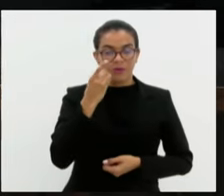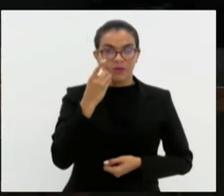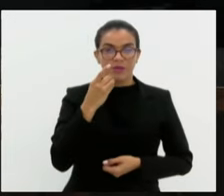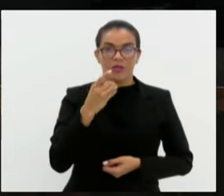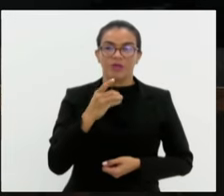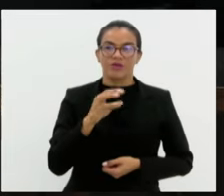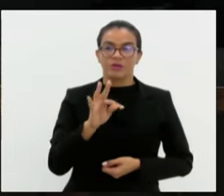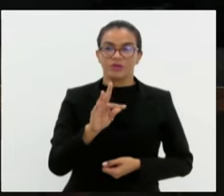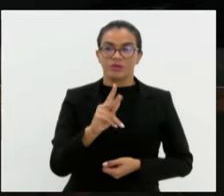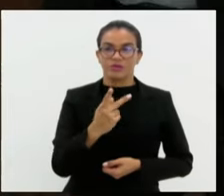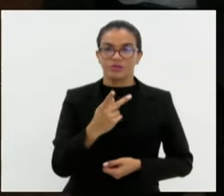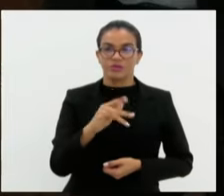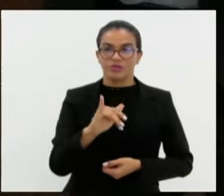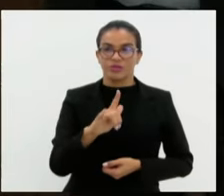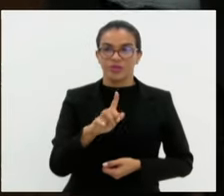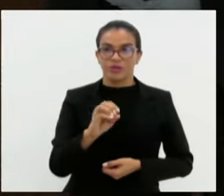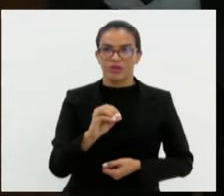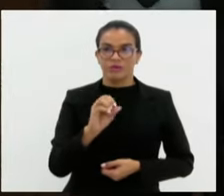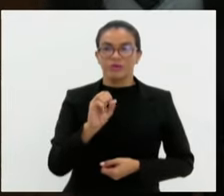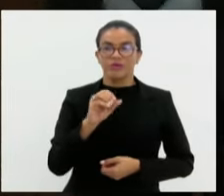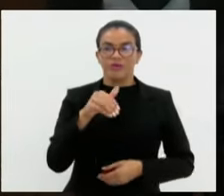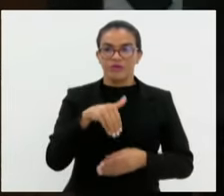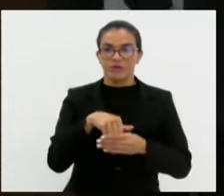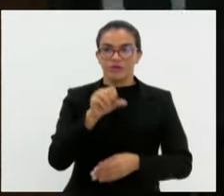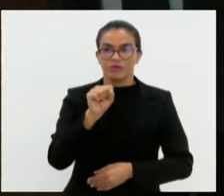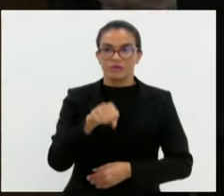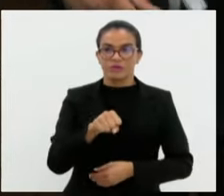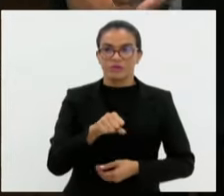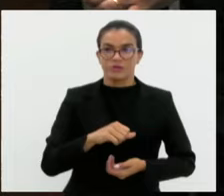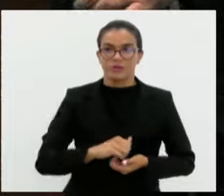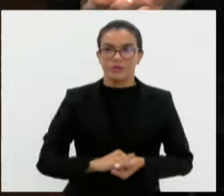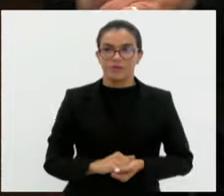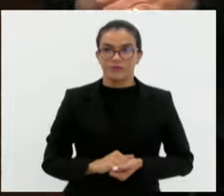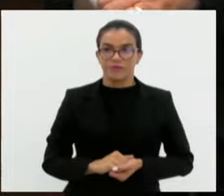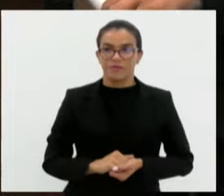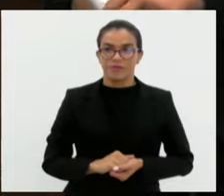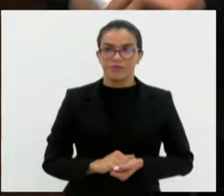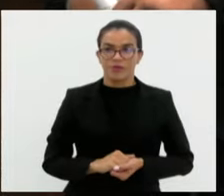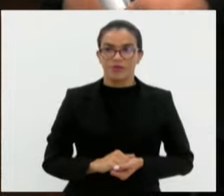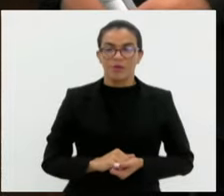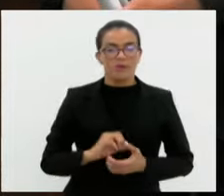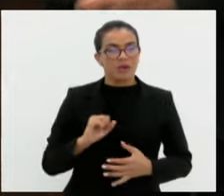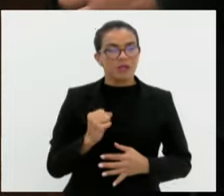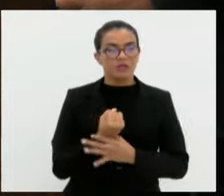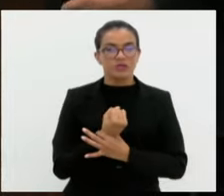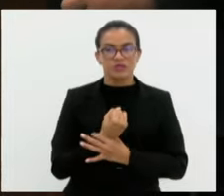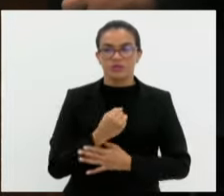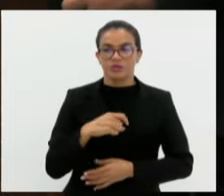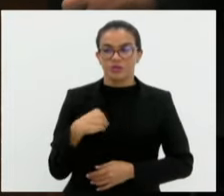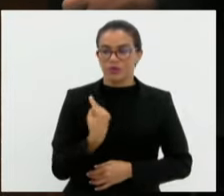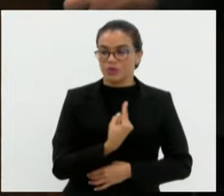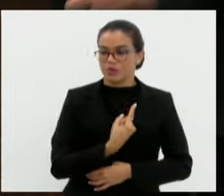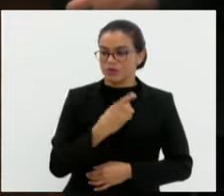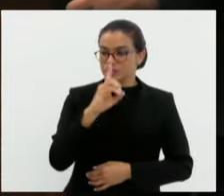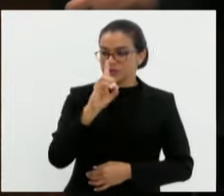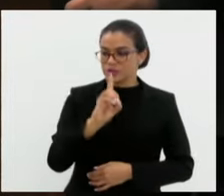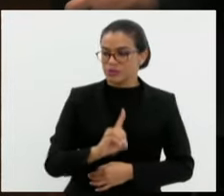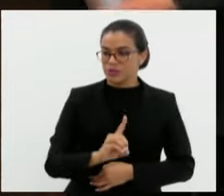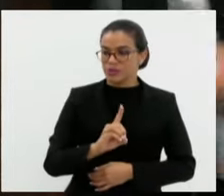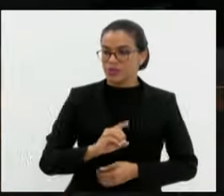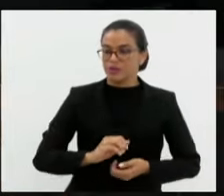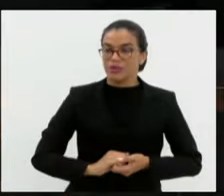é sim, presida, curto e presidente, breve, pela democracia, pelo nosso direito, como anteriormente